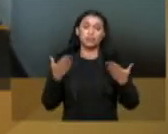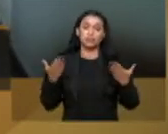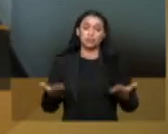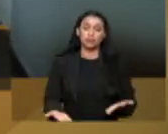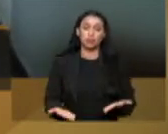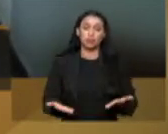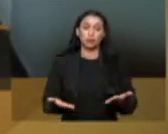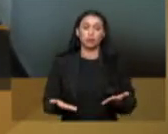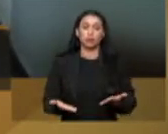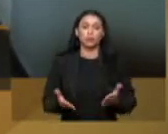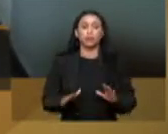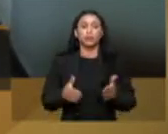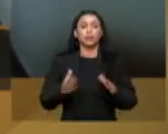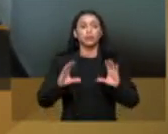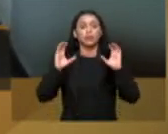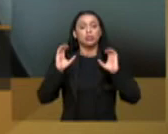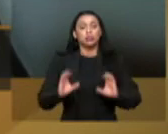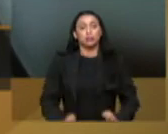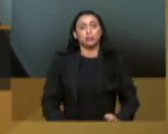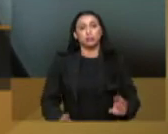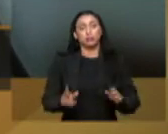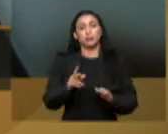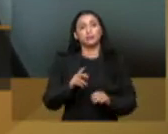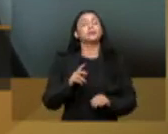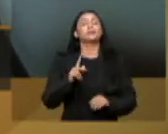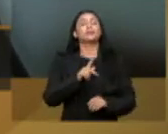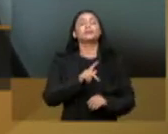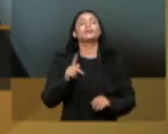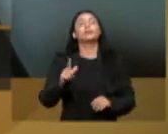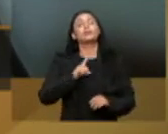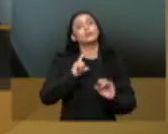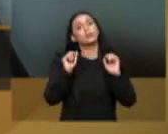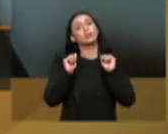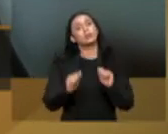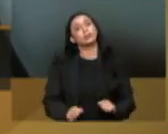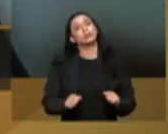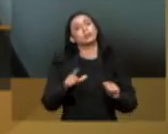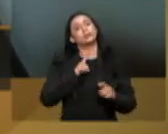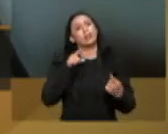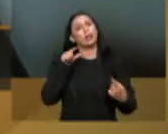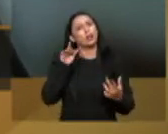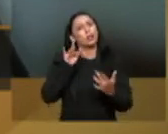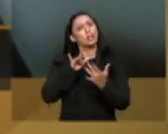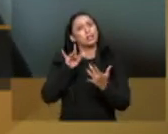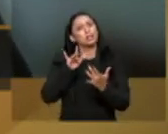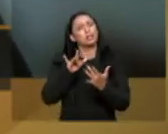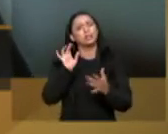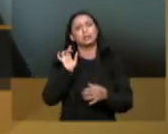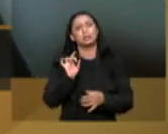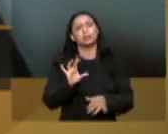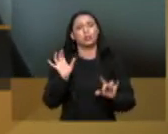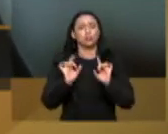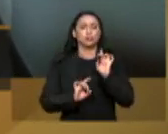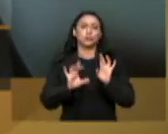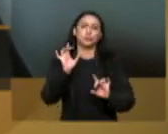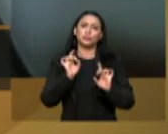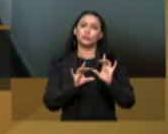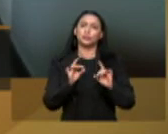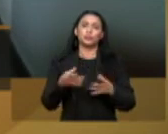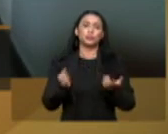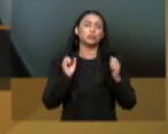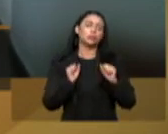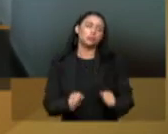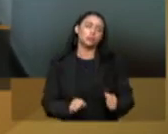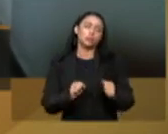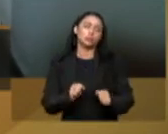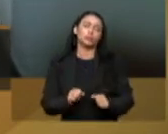que, quando da edição da citada medida provisória, essa possibilidade estava conectada apenas ao regime especial ao qual podiam